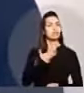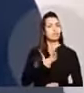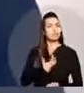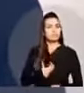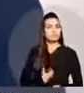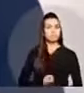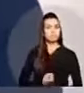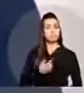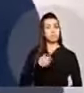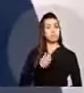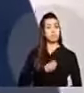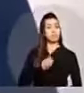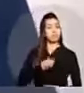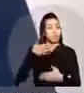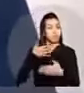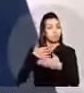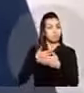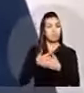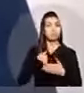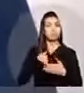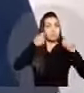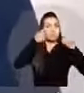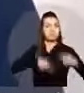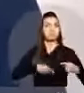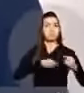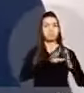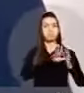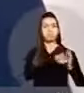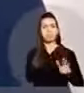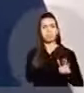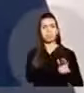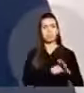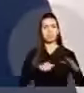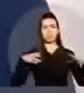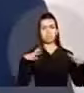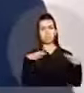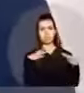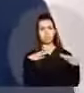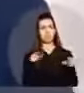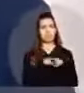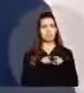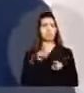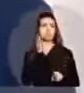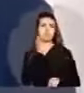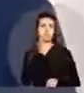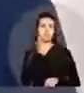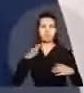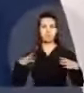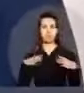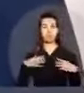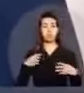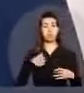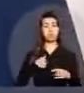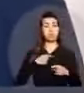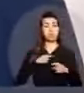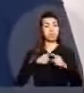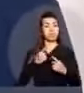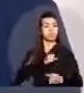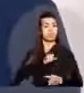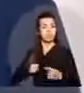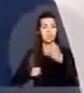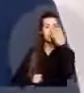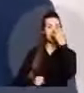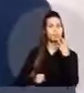que estou indignado minha vida inteira foi de combate contra corrupção as mordomias e os vagabundo mais